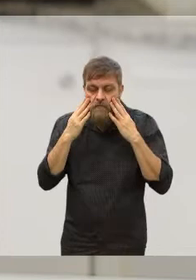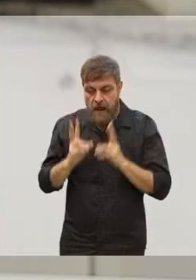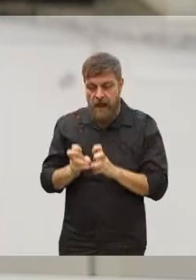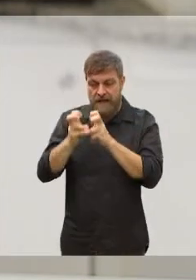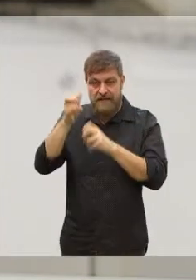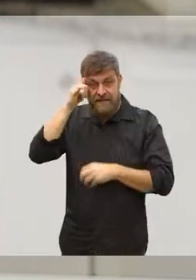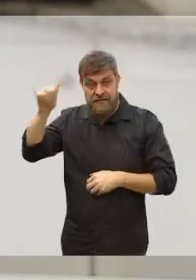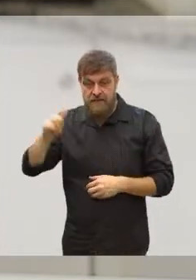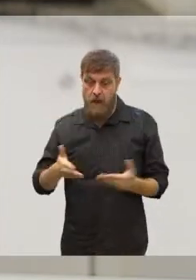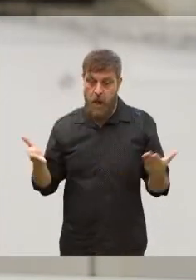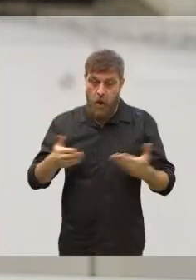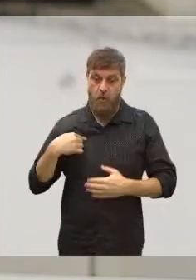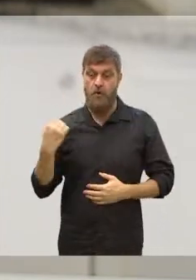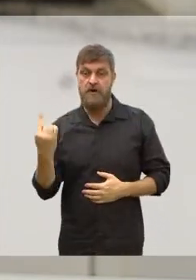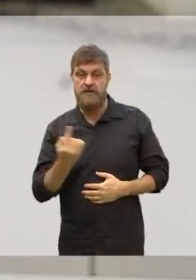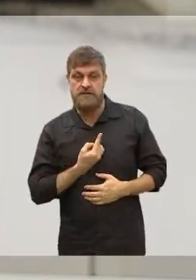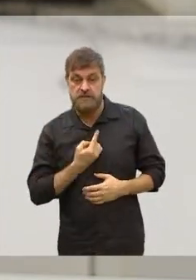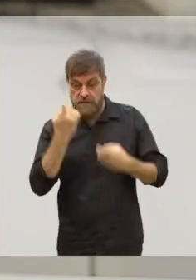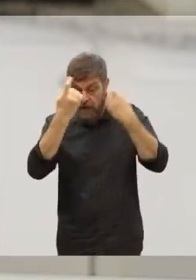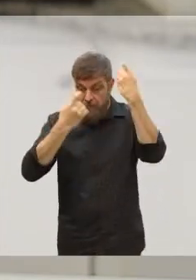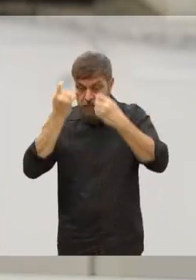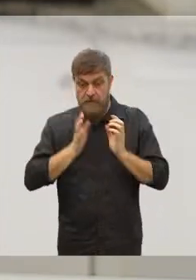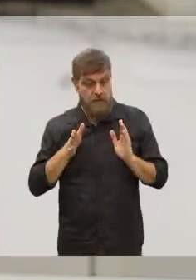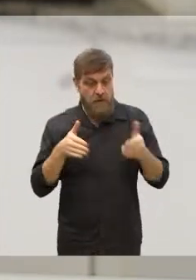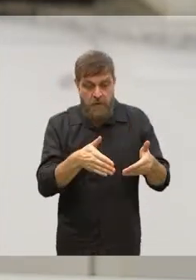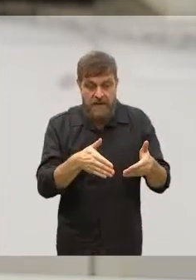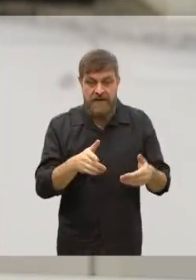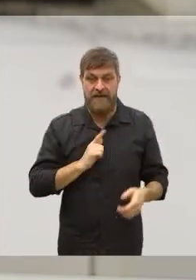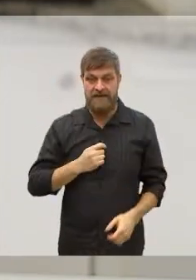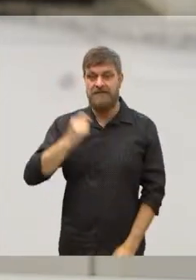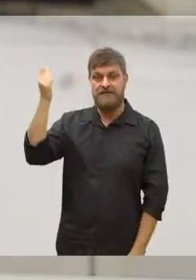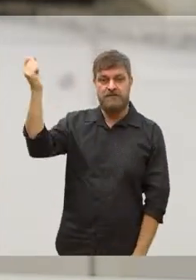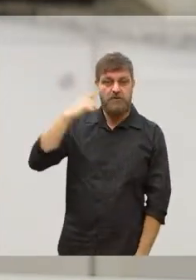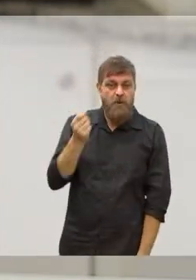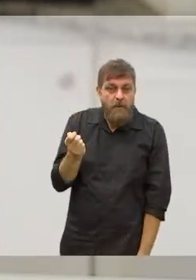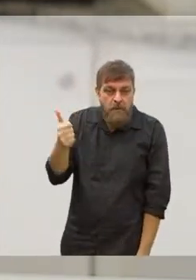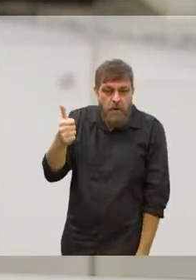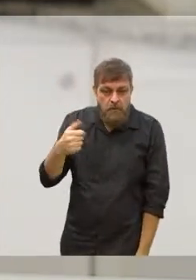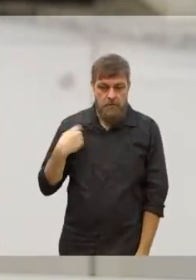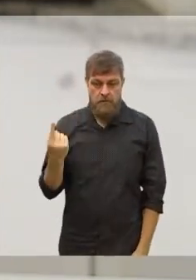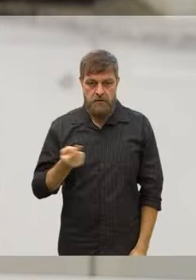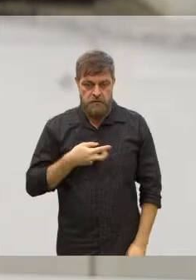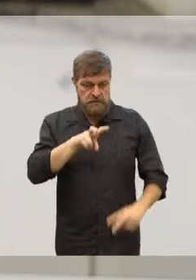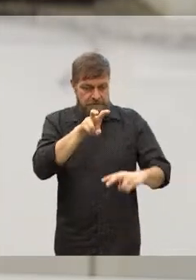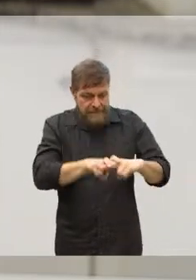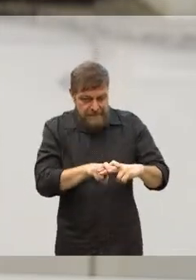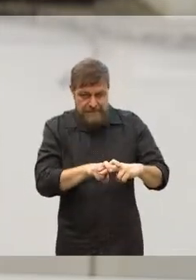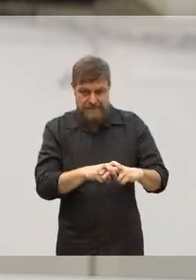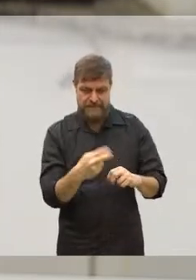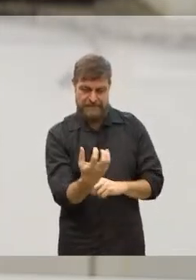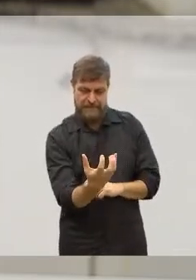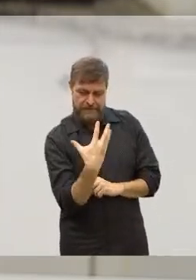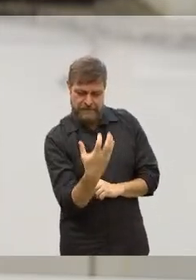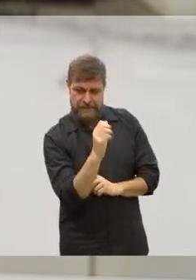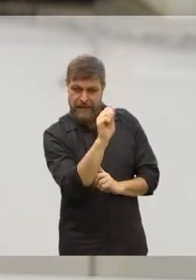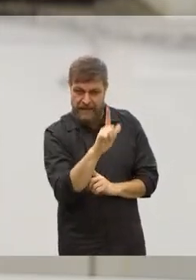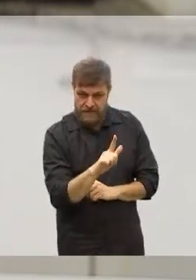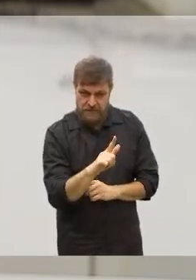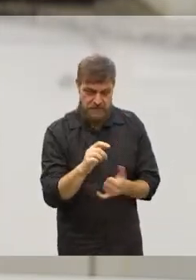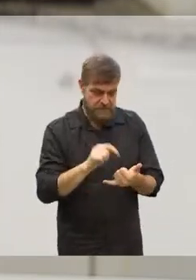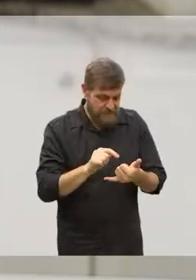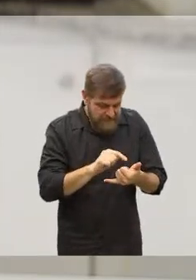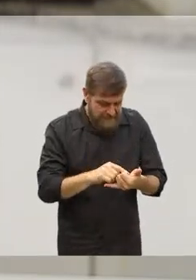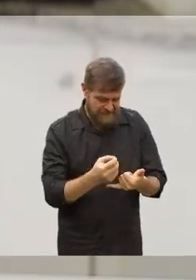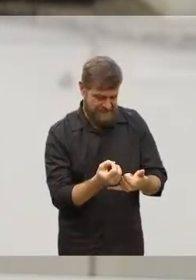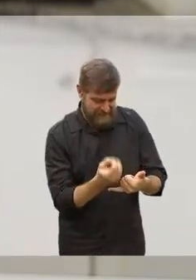E hoje, nessa vida urbana, a gente toma muito pouco sol. E hoje nós estamos muito mais expostos à luz do